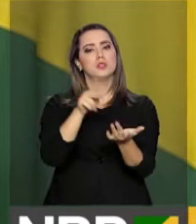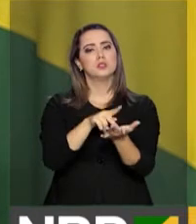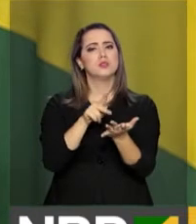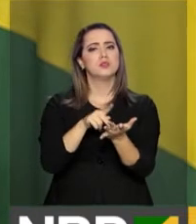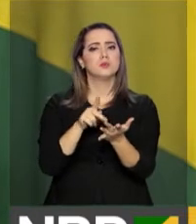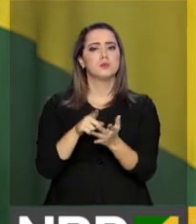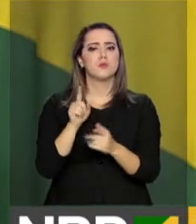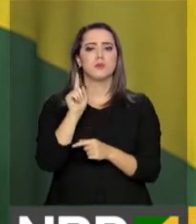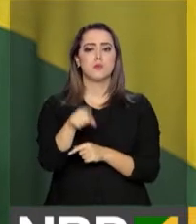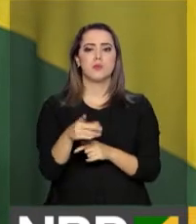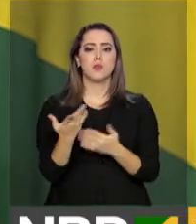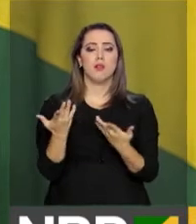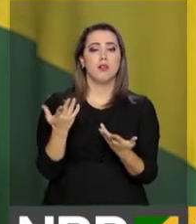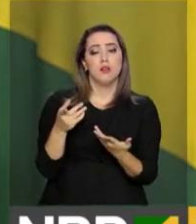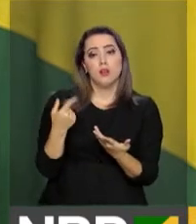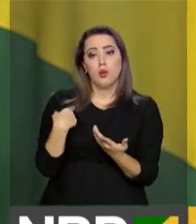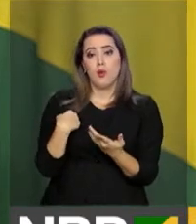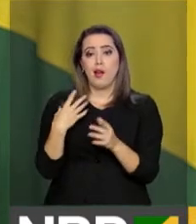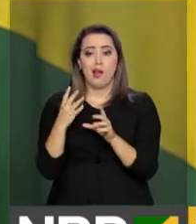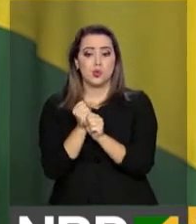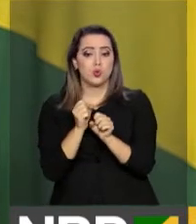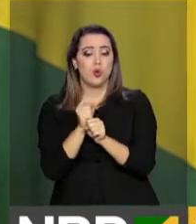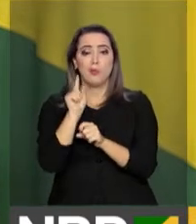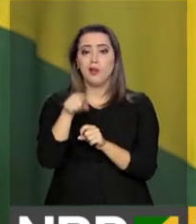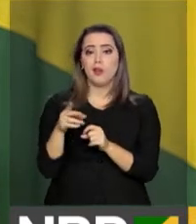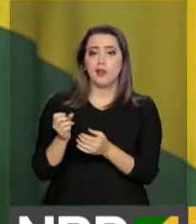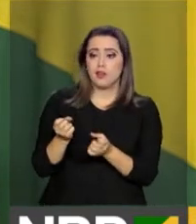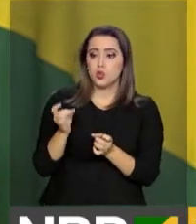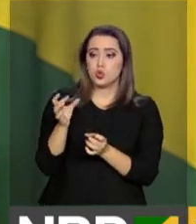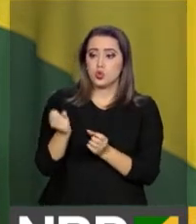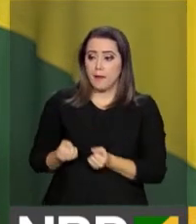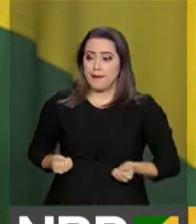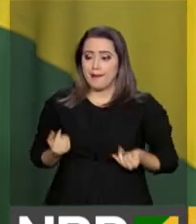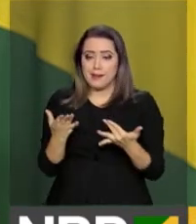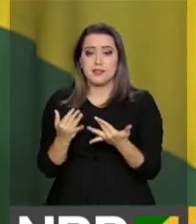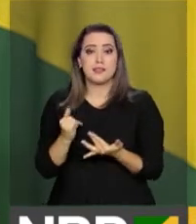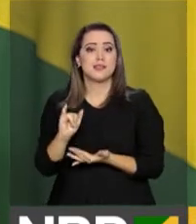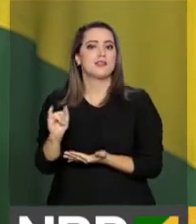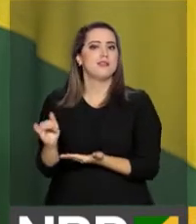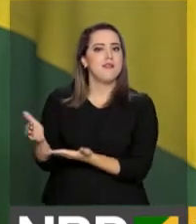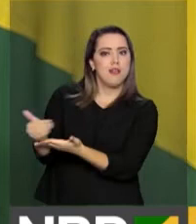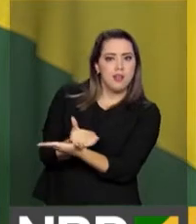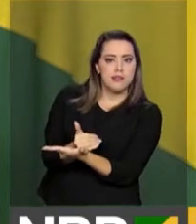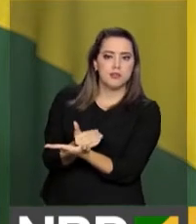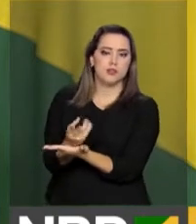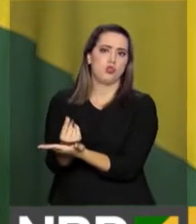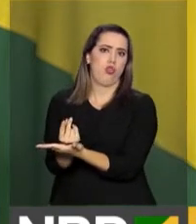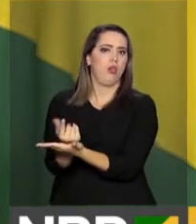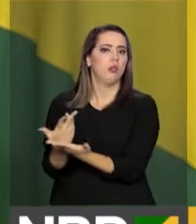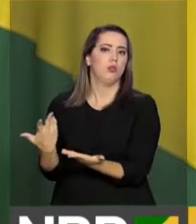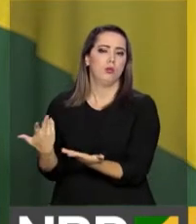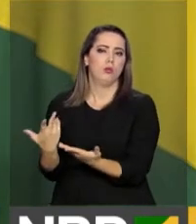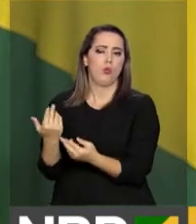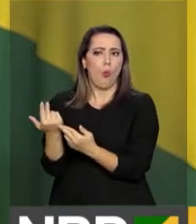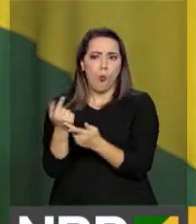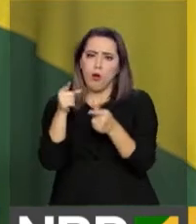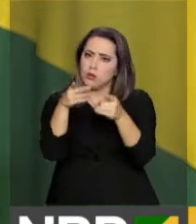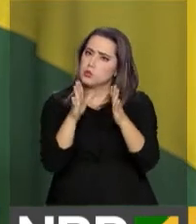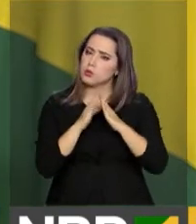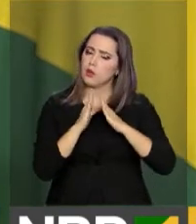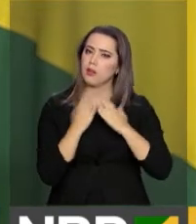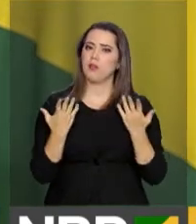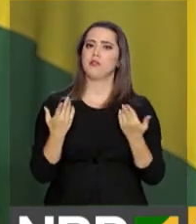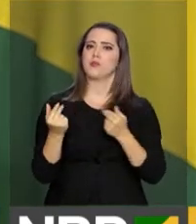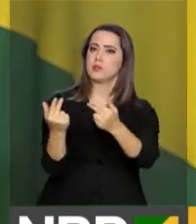a a equação esta se só pode gastar aquilo que arrecada é simples como acontece na sua casa como